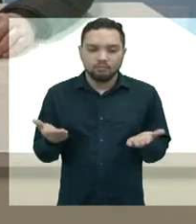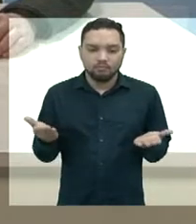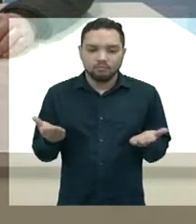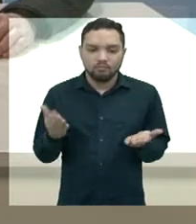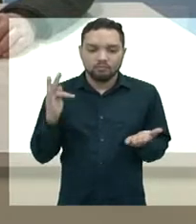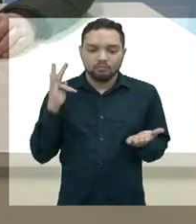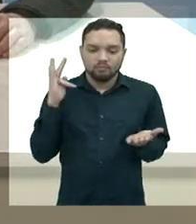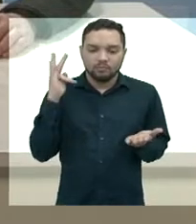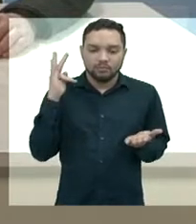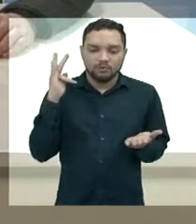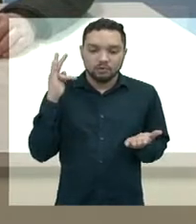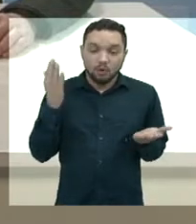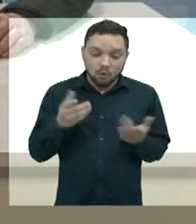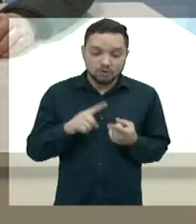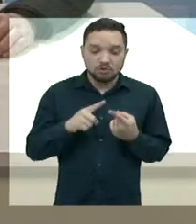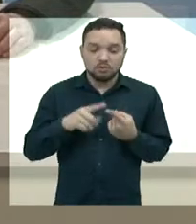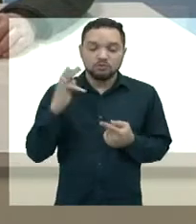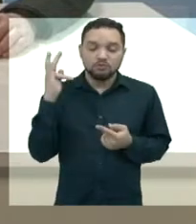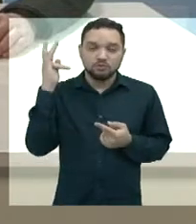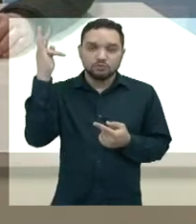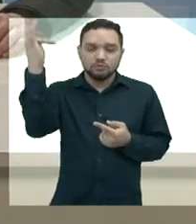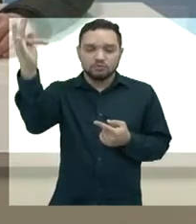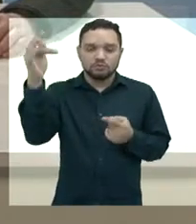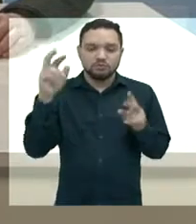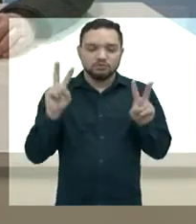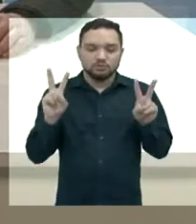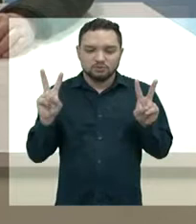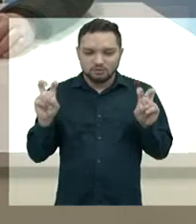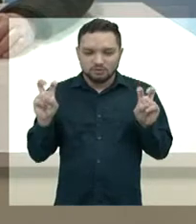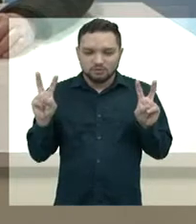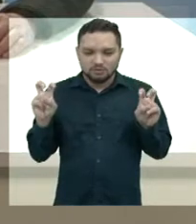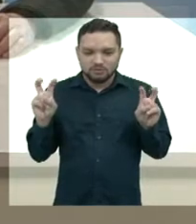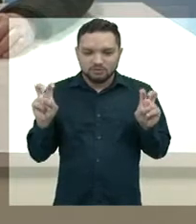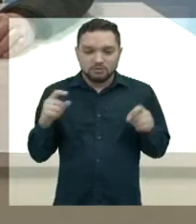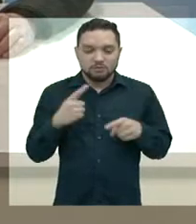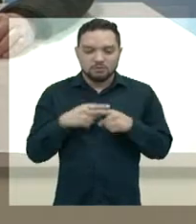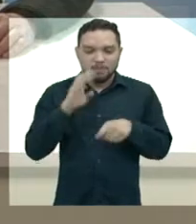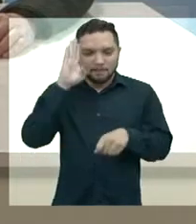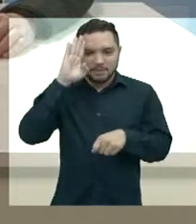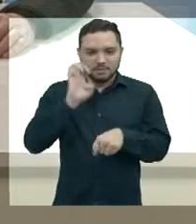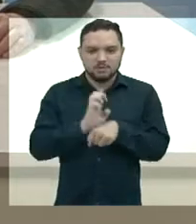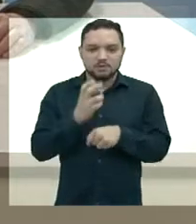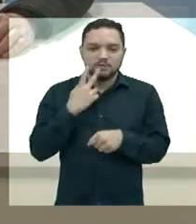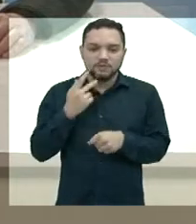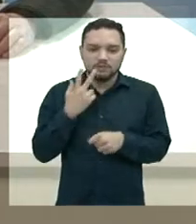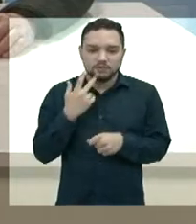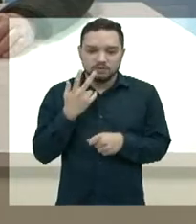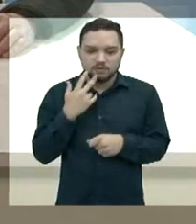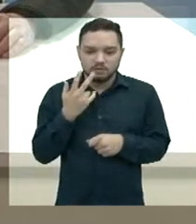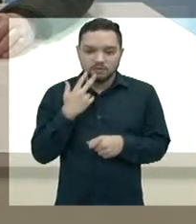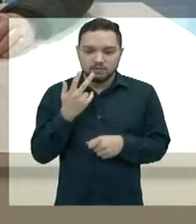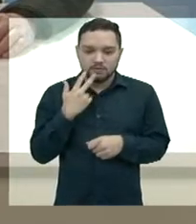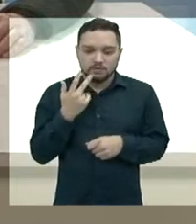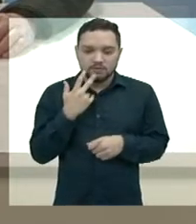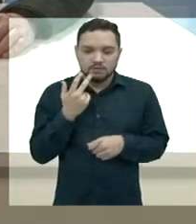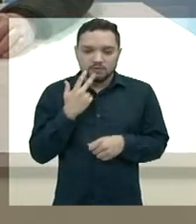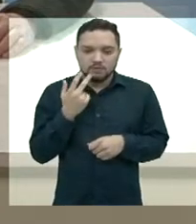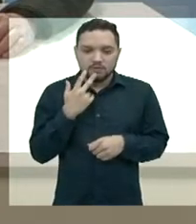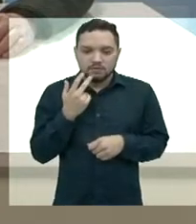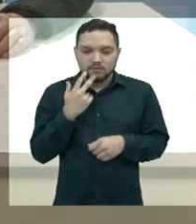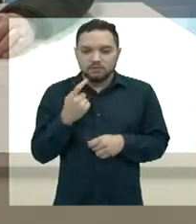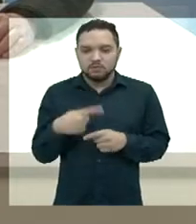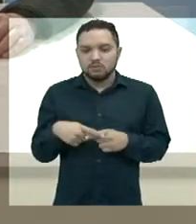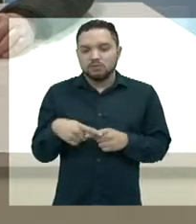do futuro com relação, principalmente ao Estado do Ceará, porque isso repercute na política de Fortaleza,